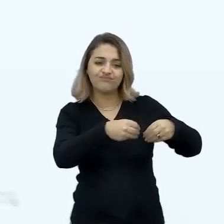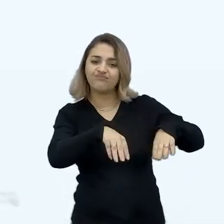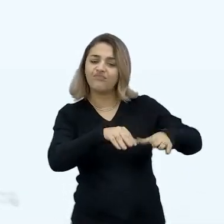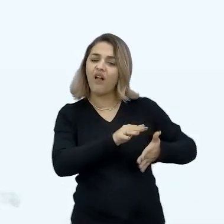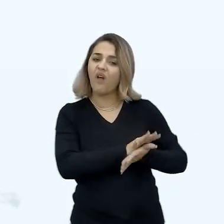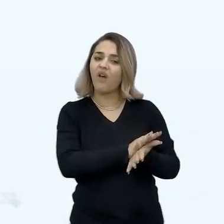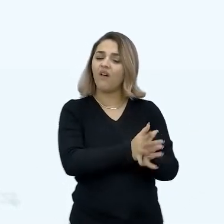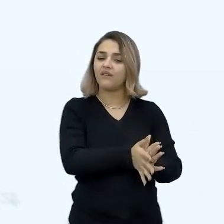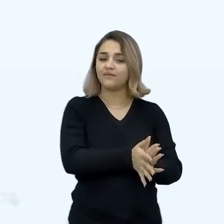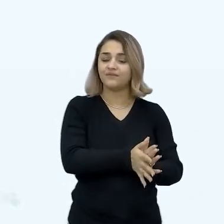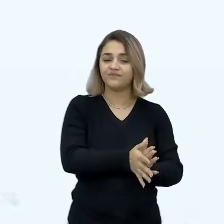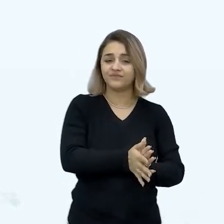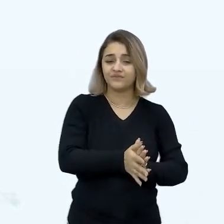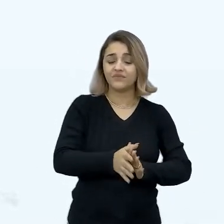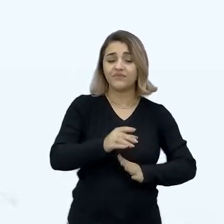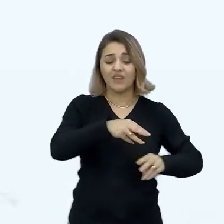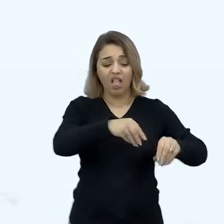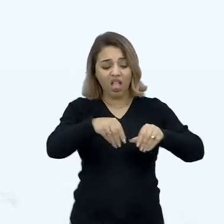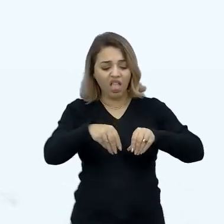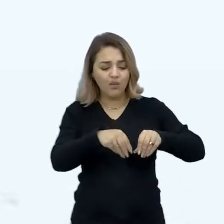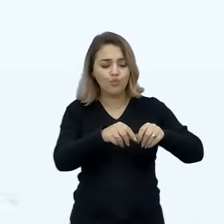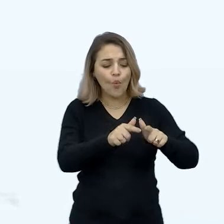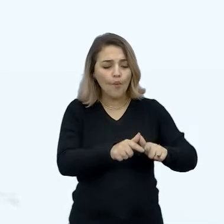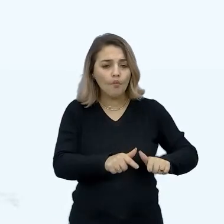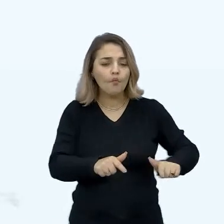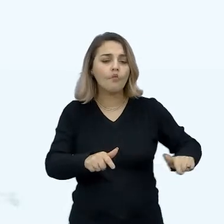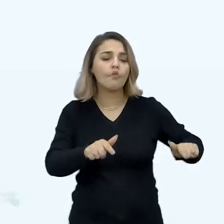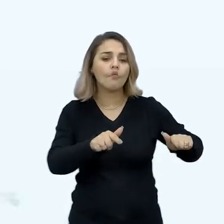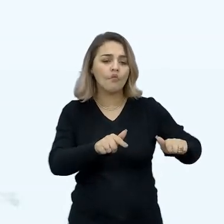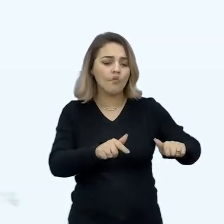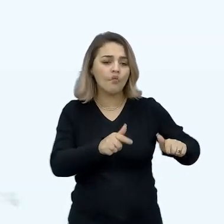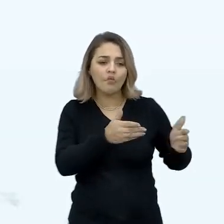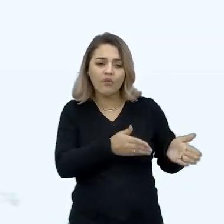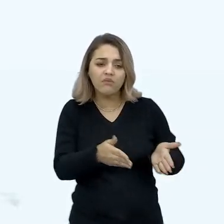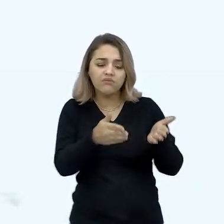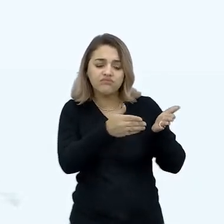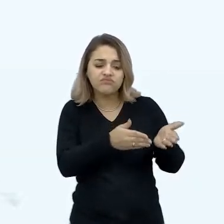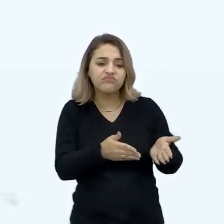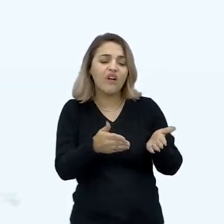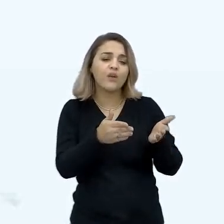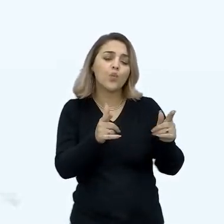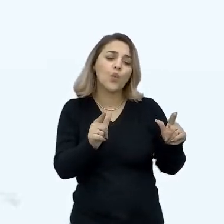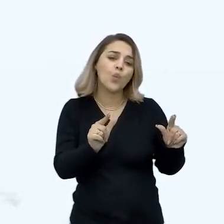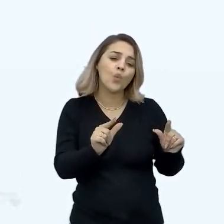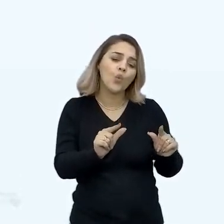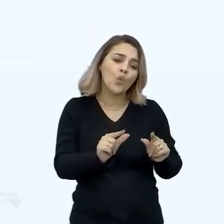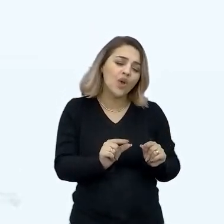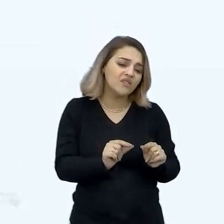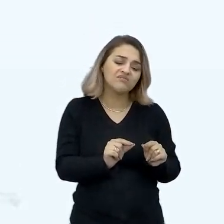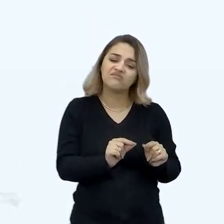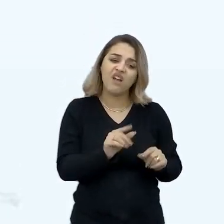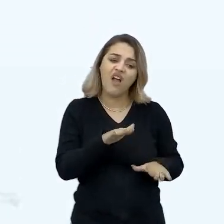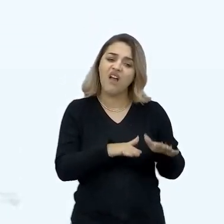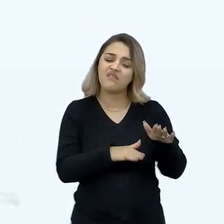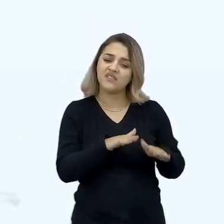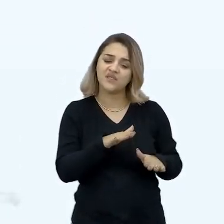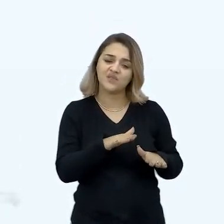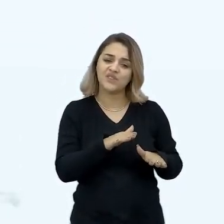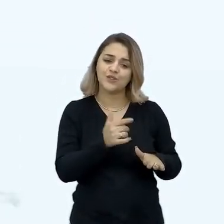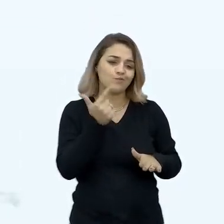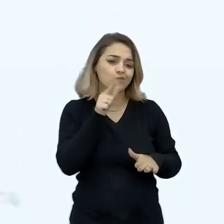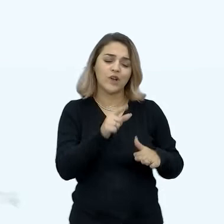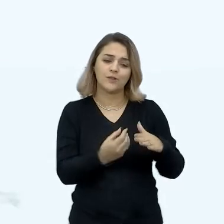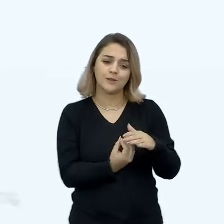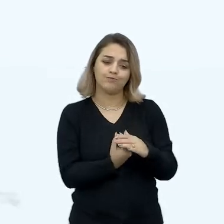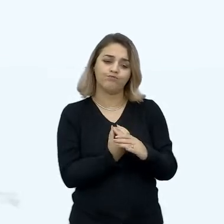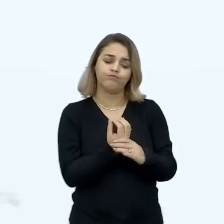é devastado, aos poucos perde o potencial produtivo. Se nada for feito, ele chega ao ponto de perder a capacidade de